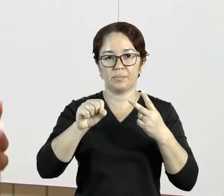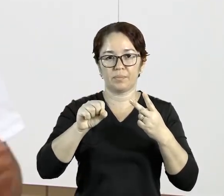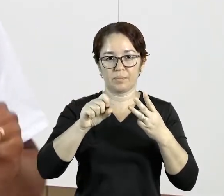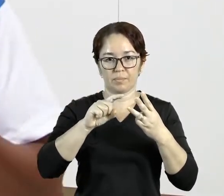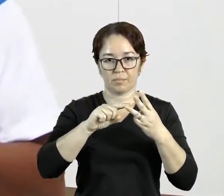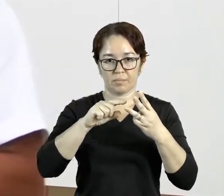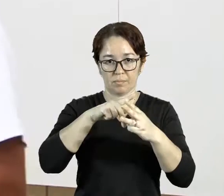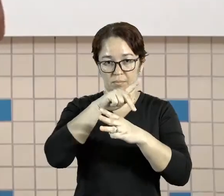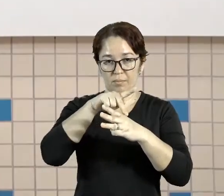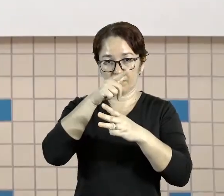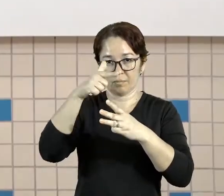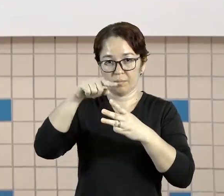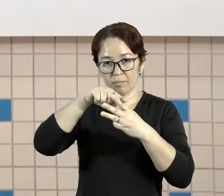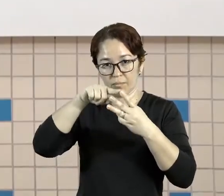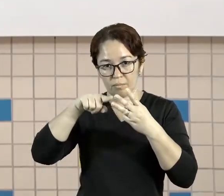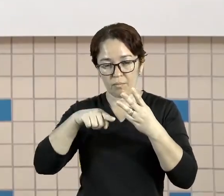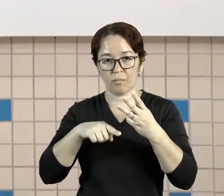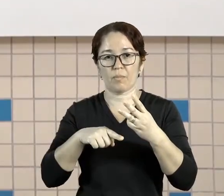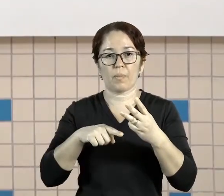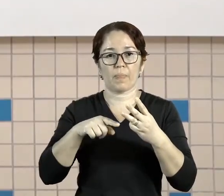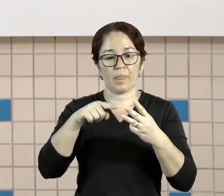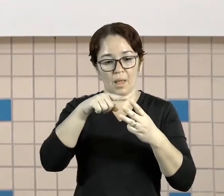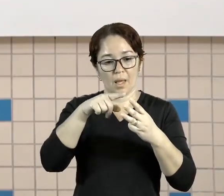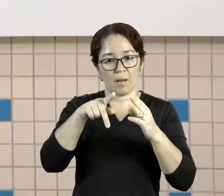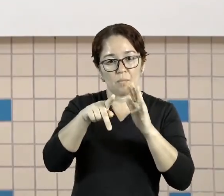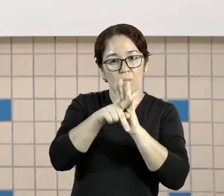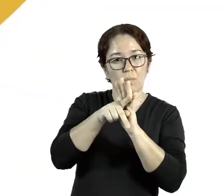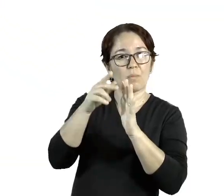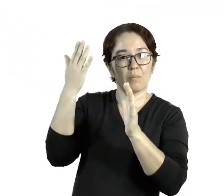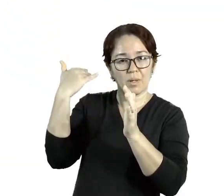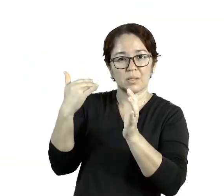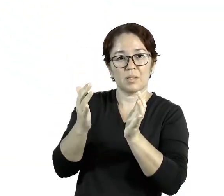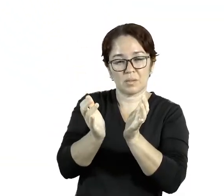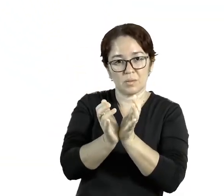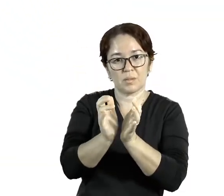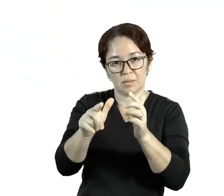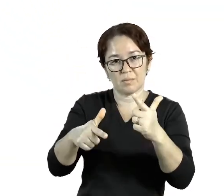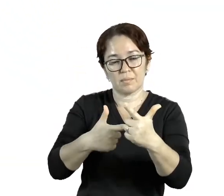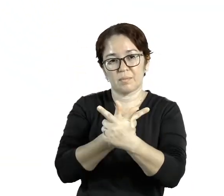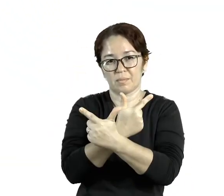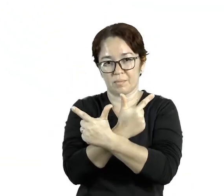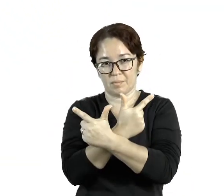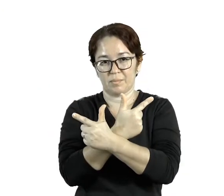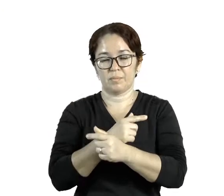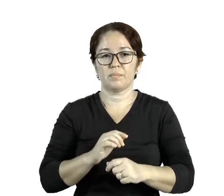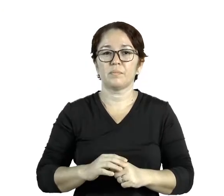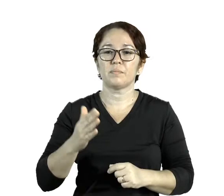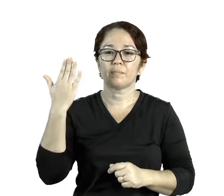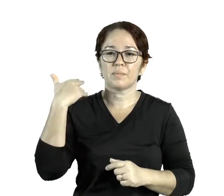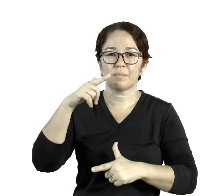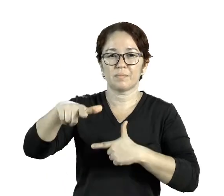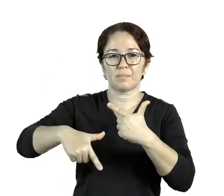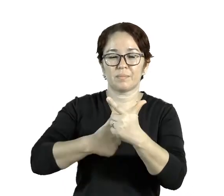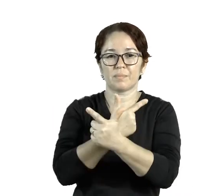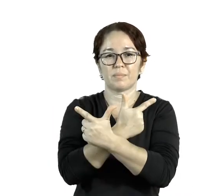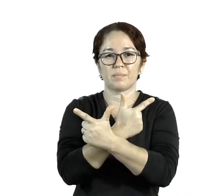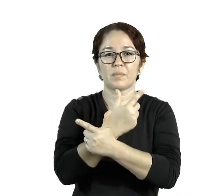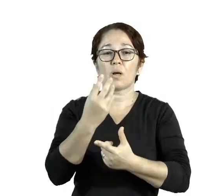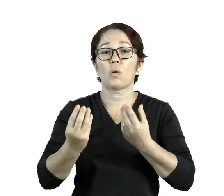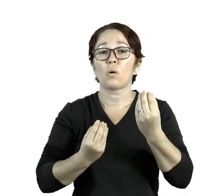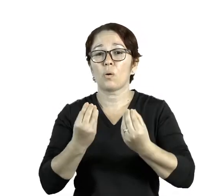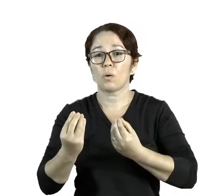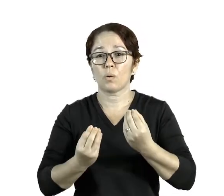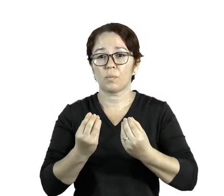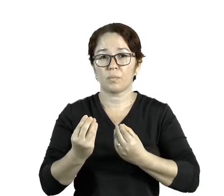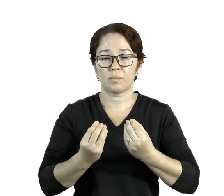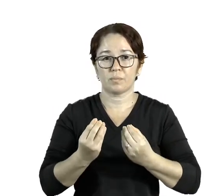maia? É muito simples. A sociedade maia era uma sociedade descentralizada. Como assim, professor? A sociedade maia era formada por